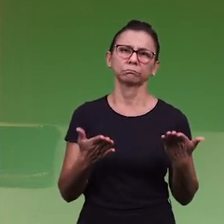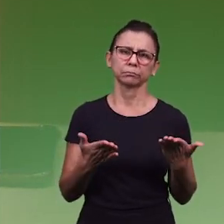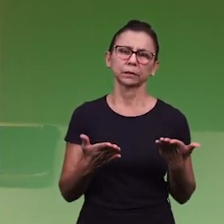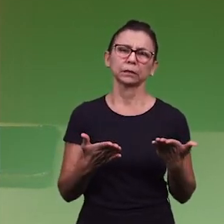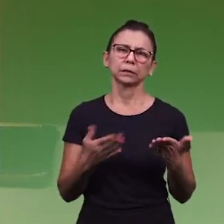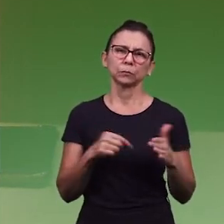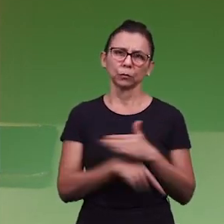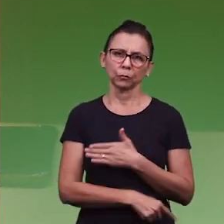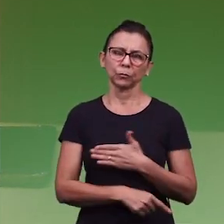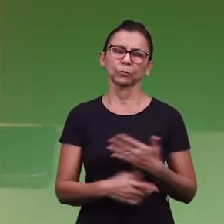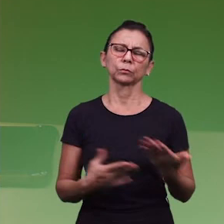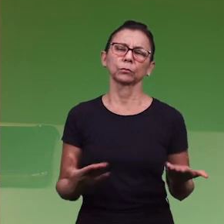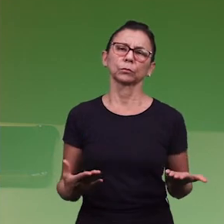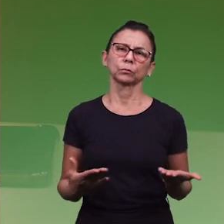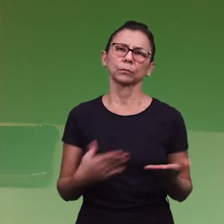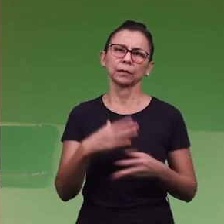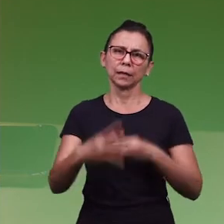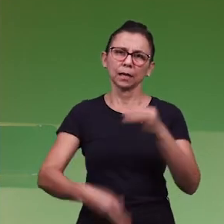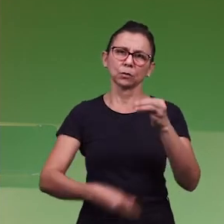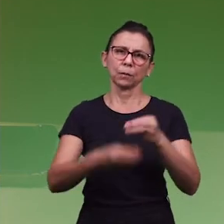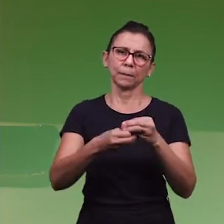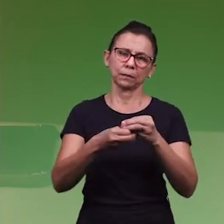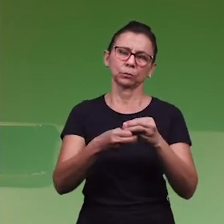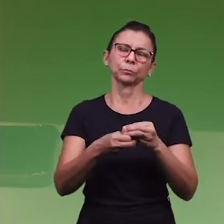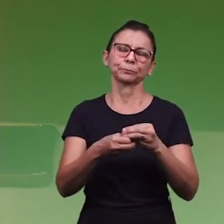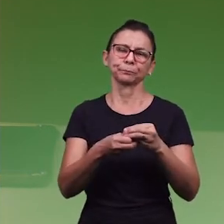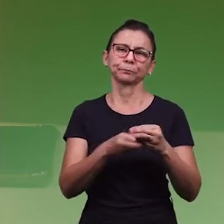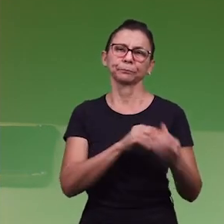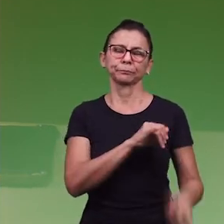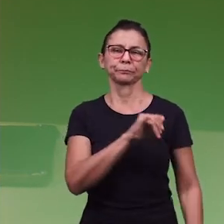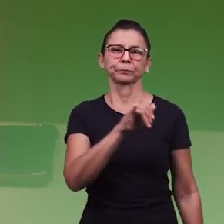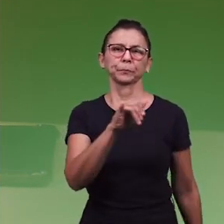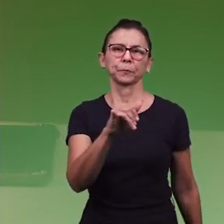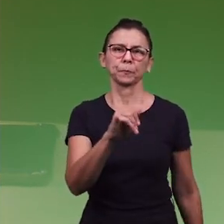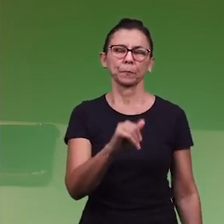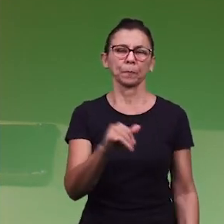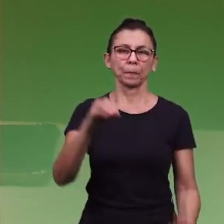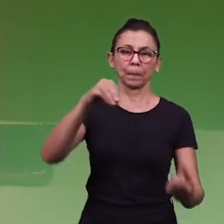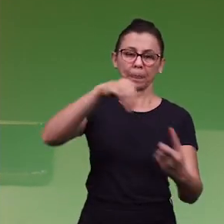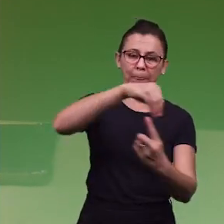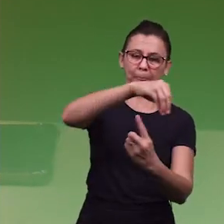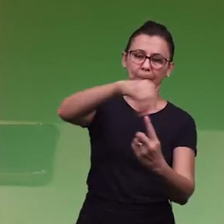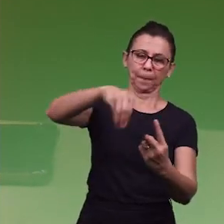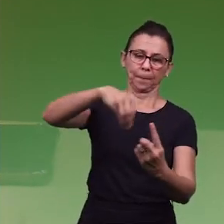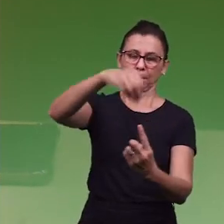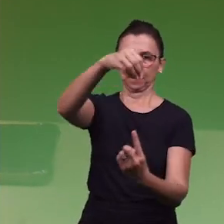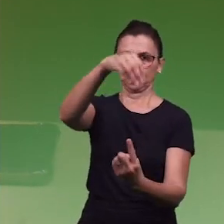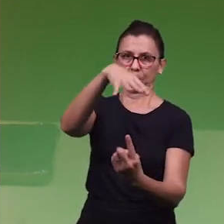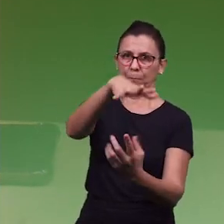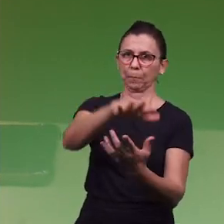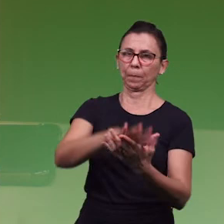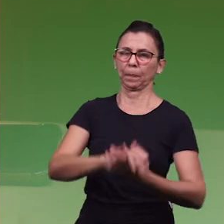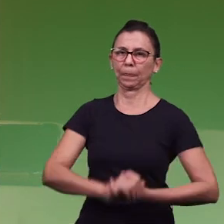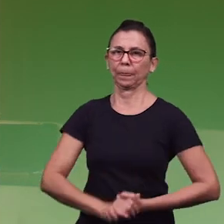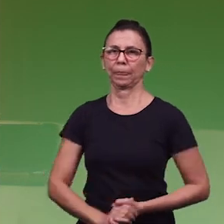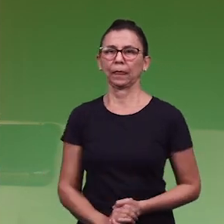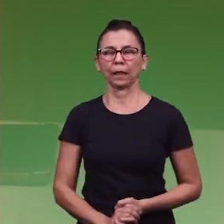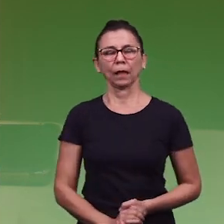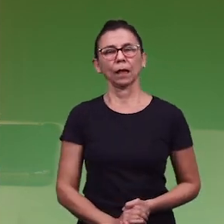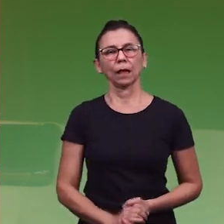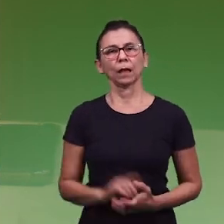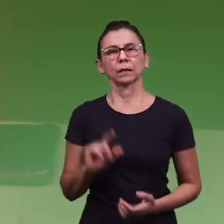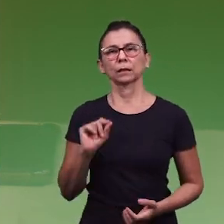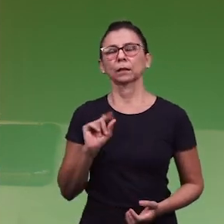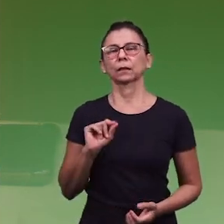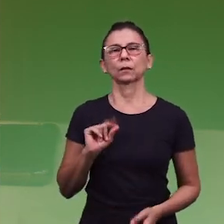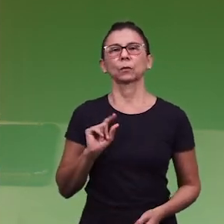mas em princípio, em síntese, podemos dizer que o recurso da graça, ele é um direito, uma